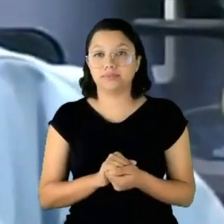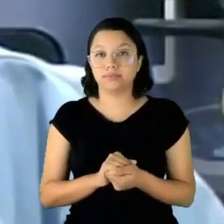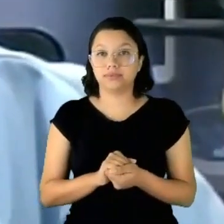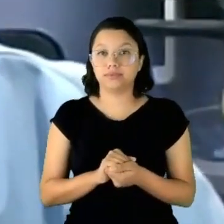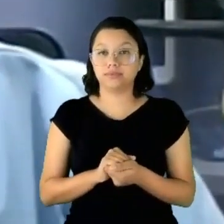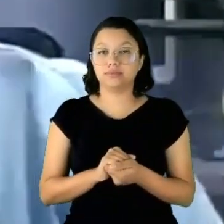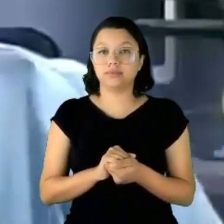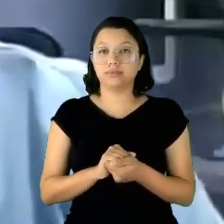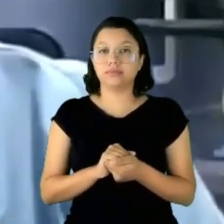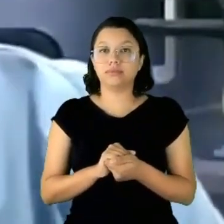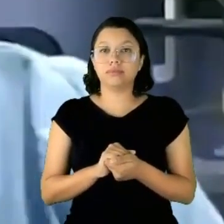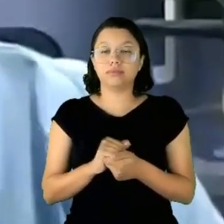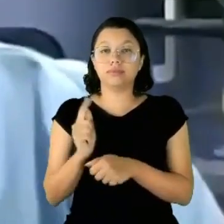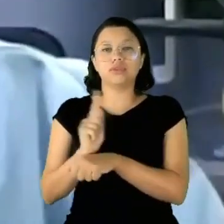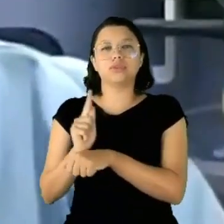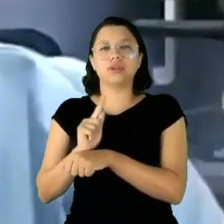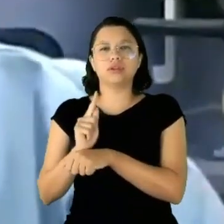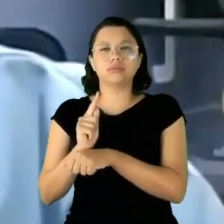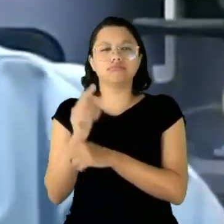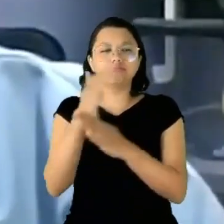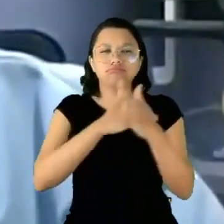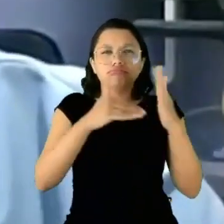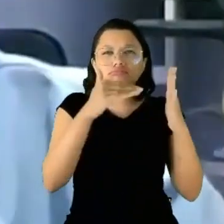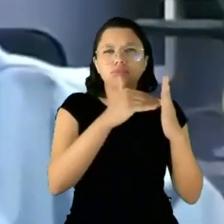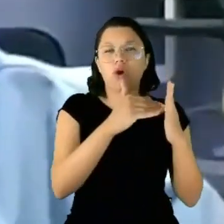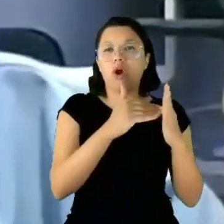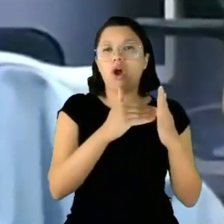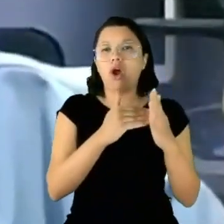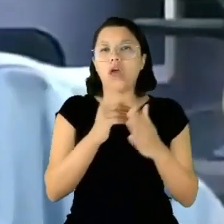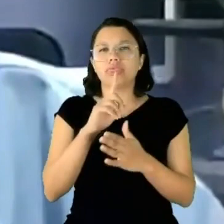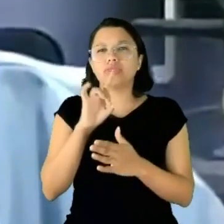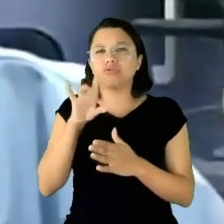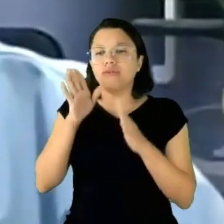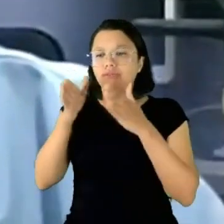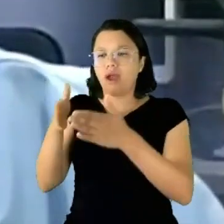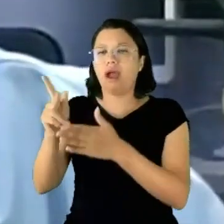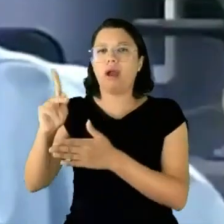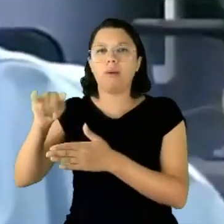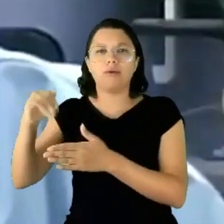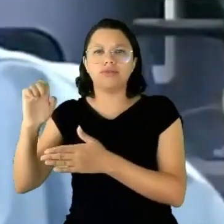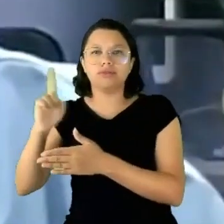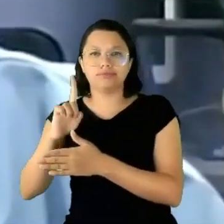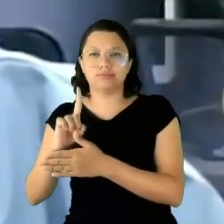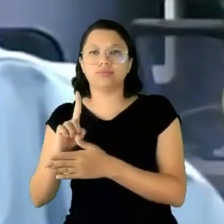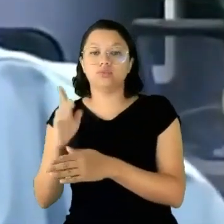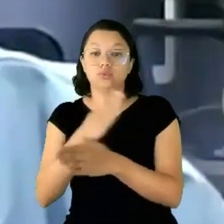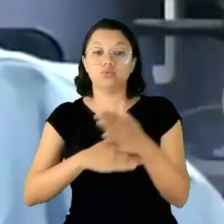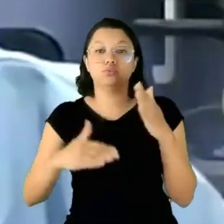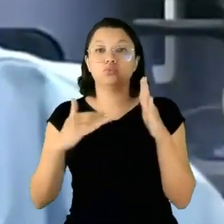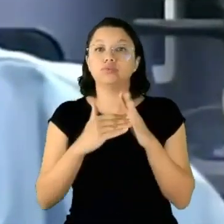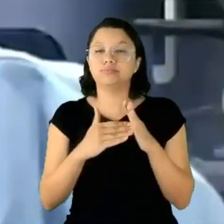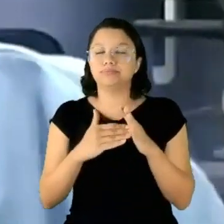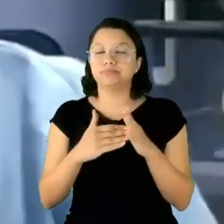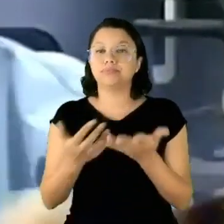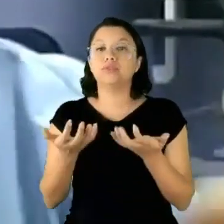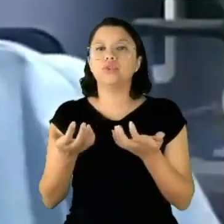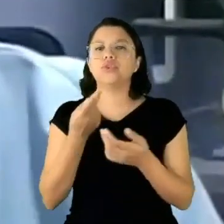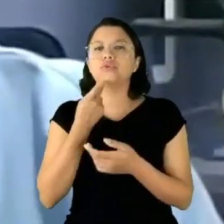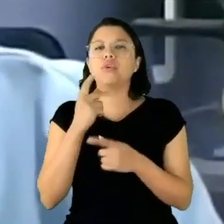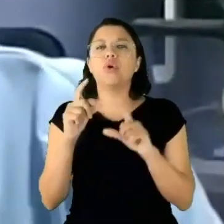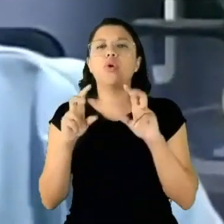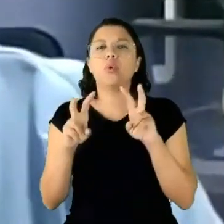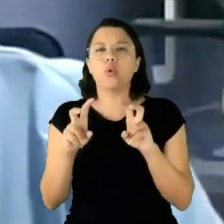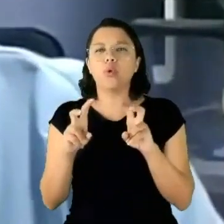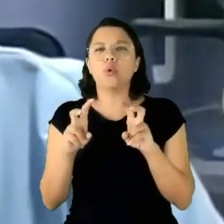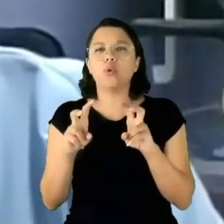gestão como um todo, não só a gestão do PJE, eu gostaria de abordar um pouco